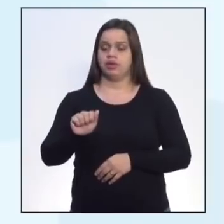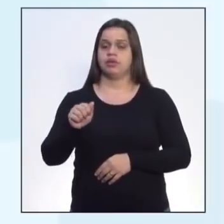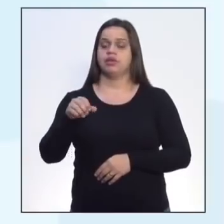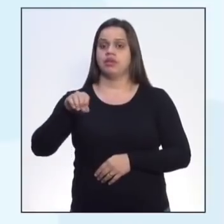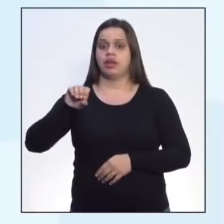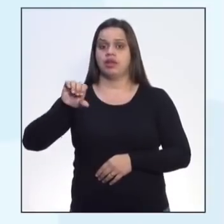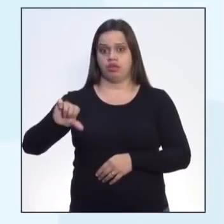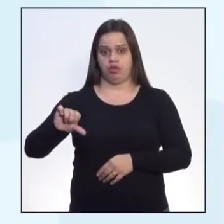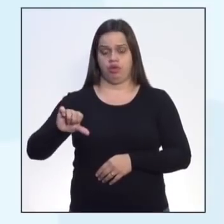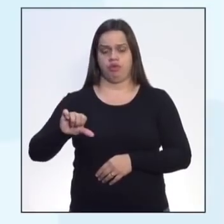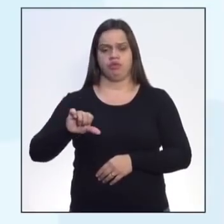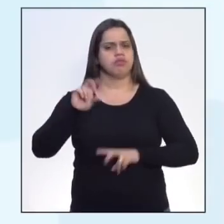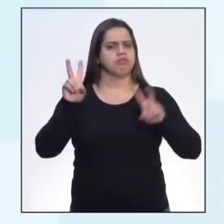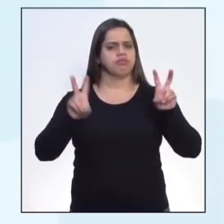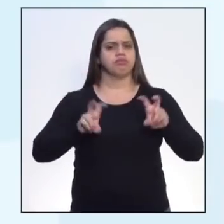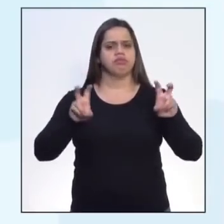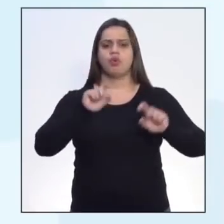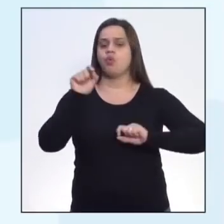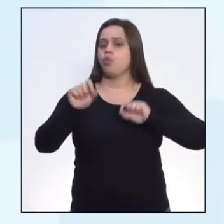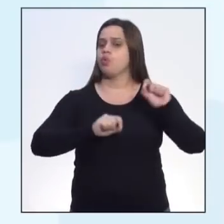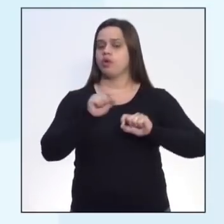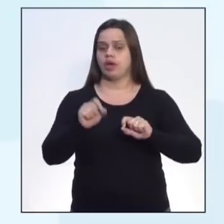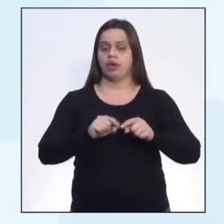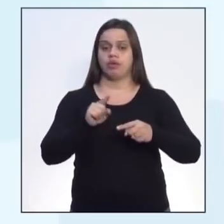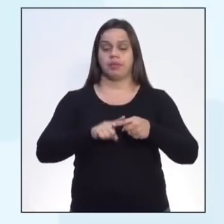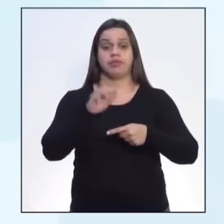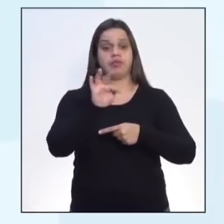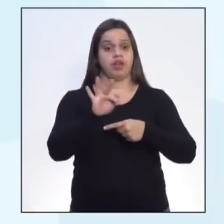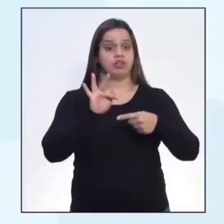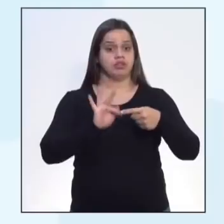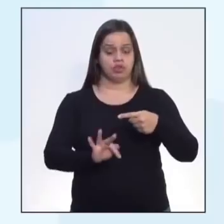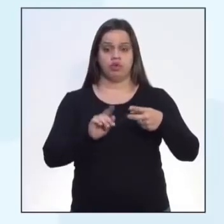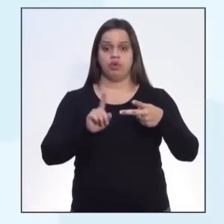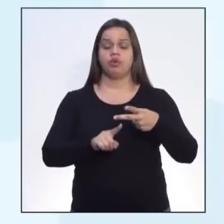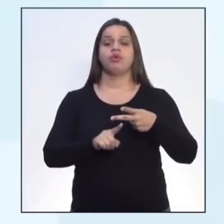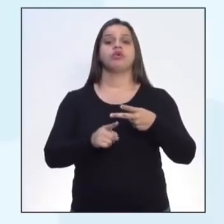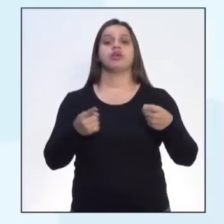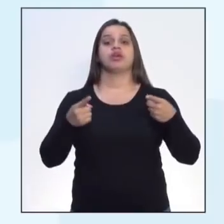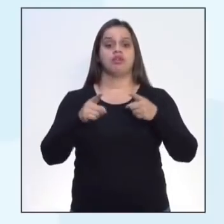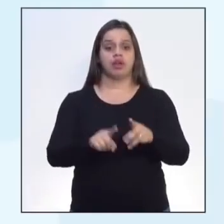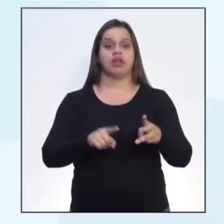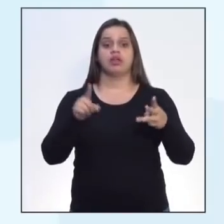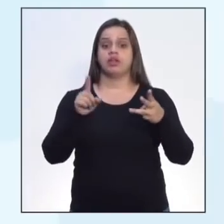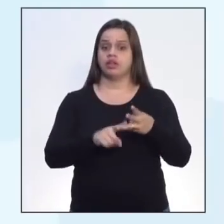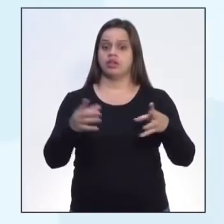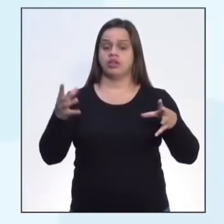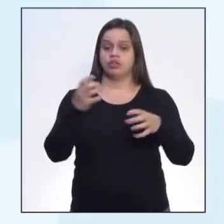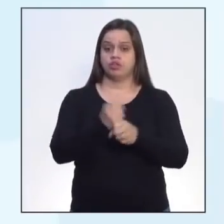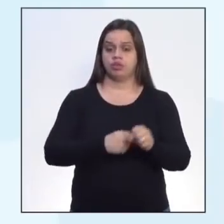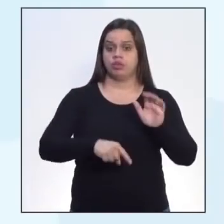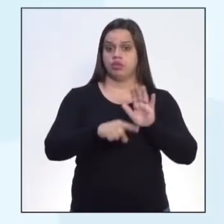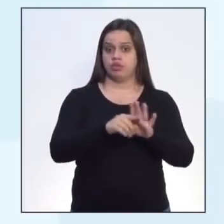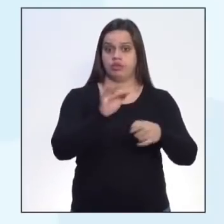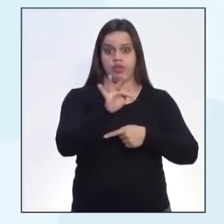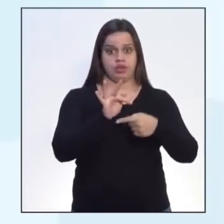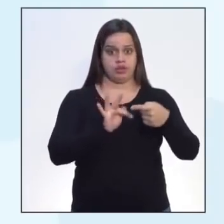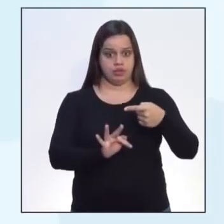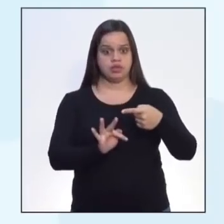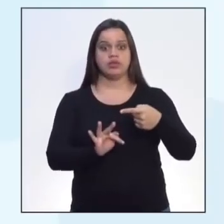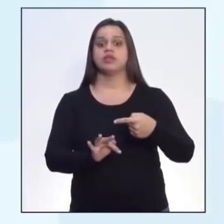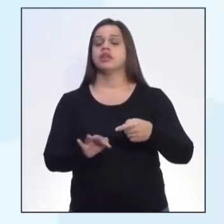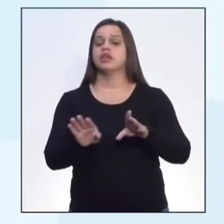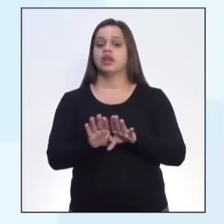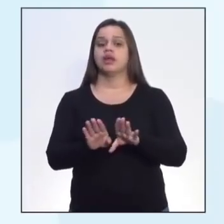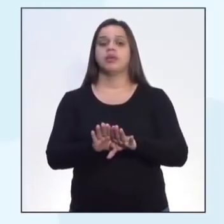06MA09. Do que elas tratam? Então, são frações, equivalência, soma e subtração de